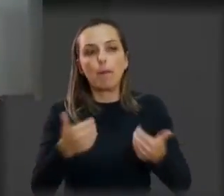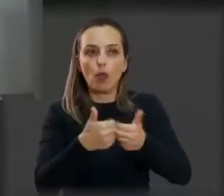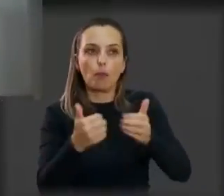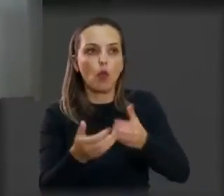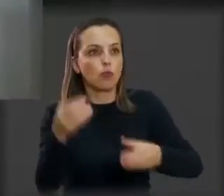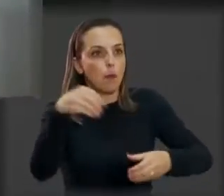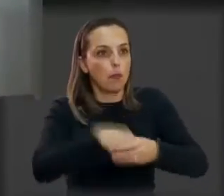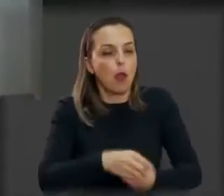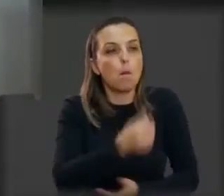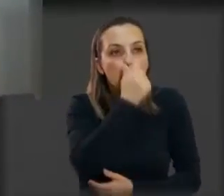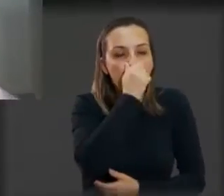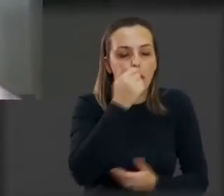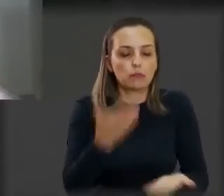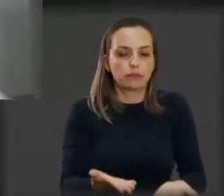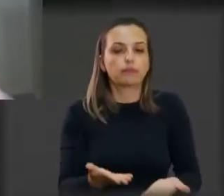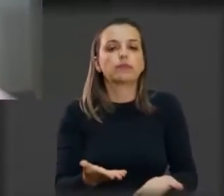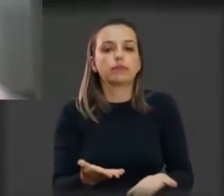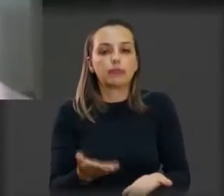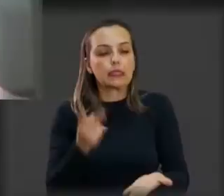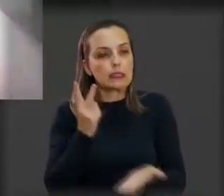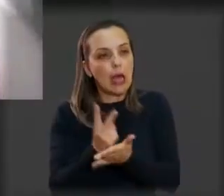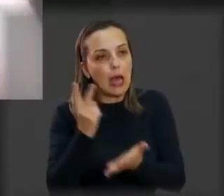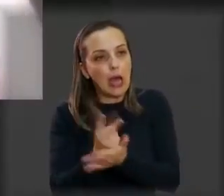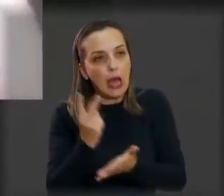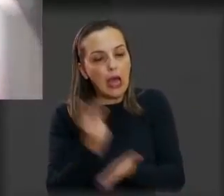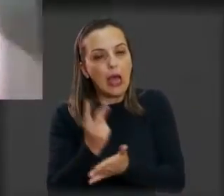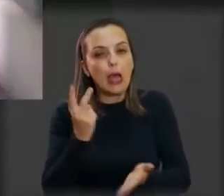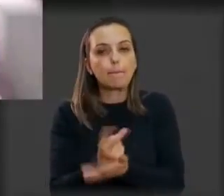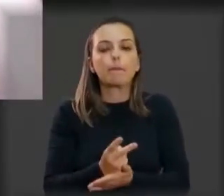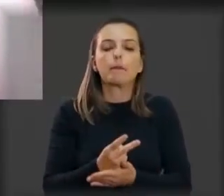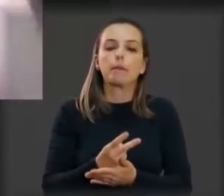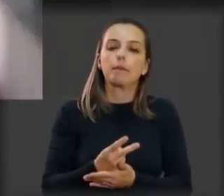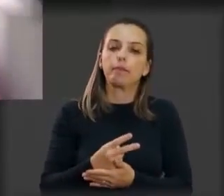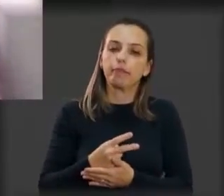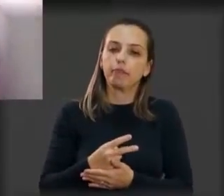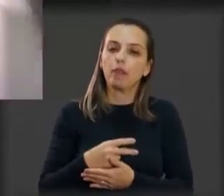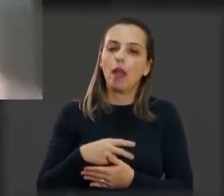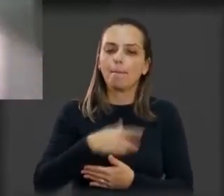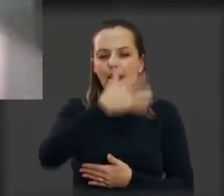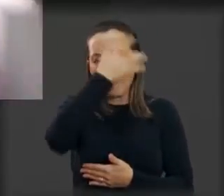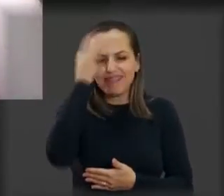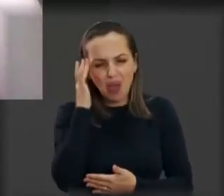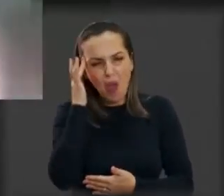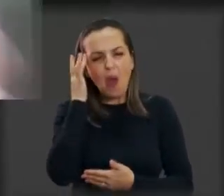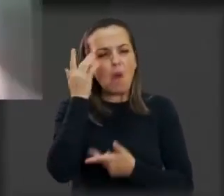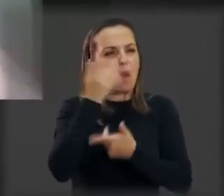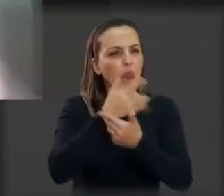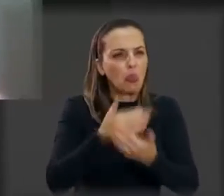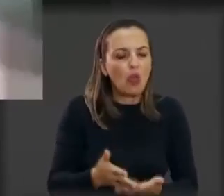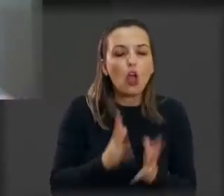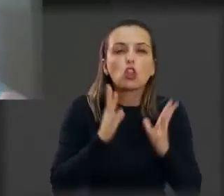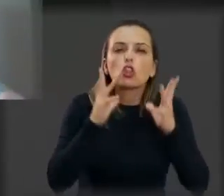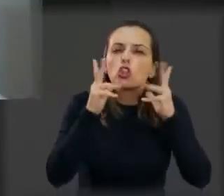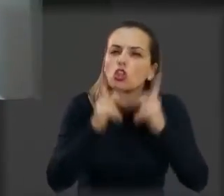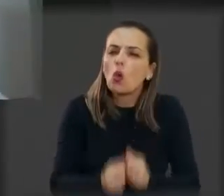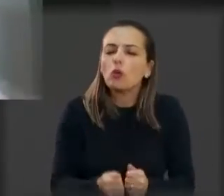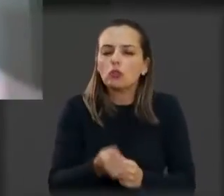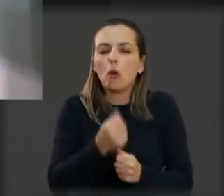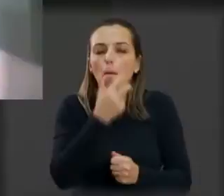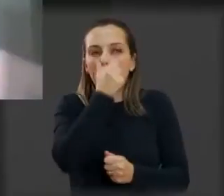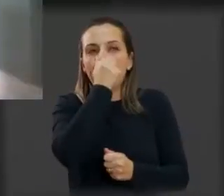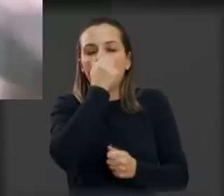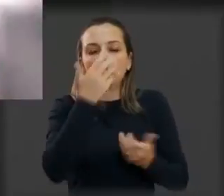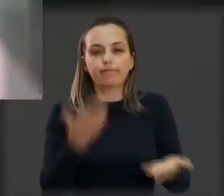do CMD que seguem sendo lotadas assim, já foram reportadas por foto, por pessoas, por indicação, por todo possível.